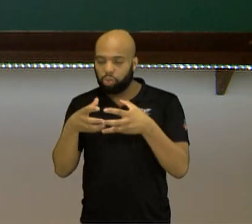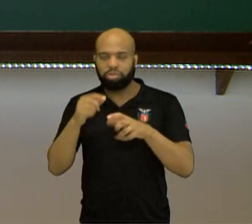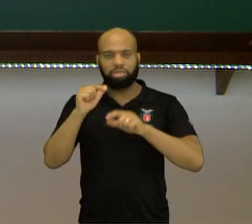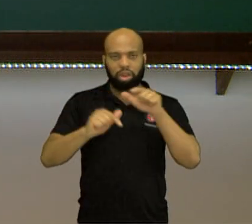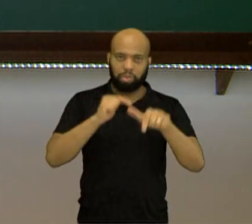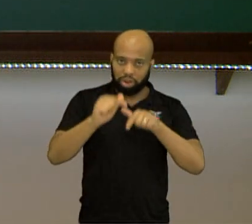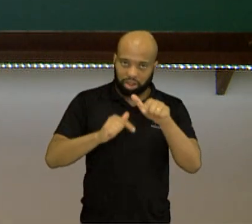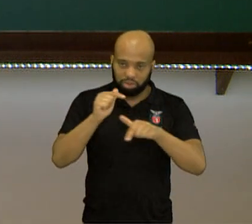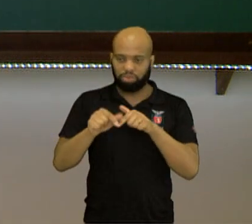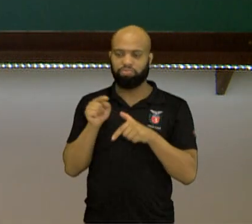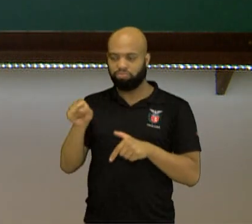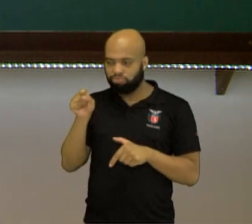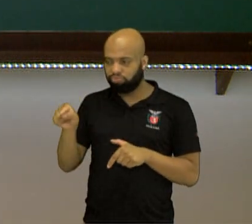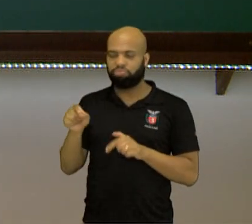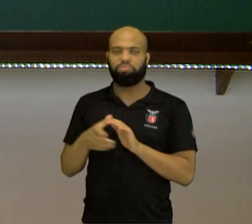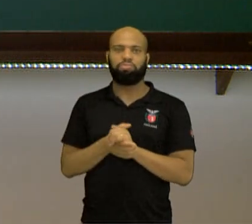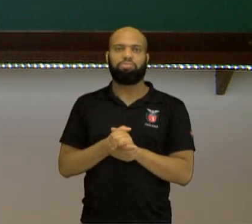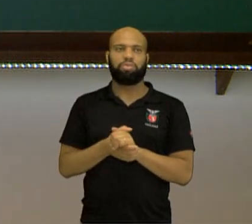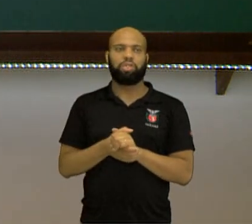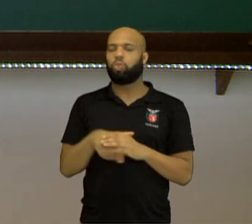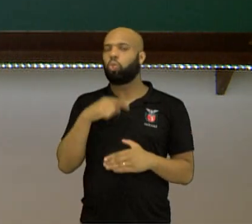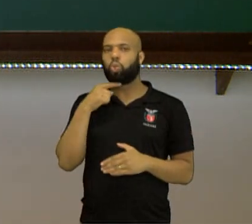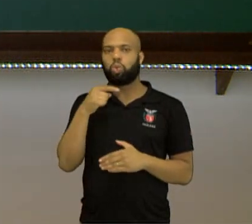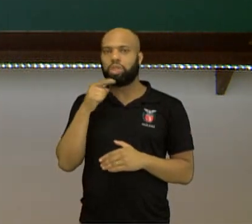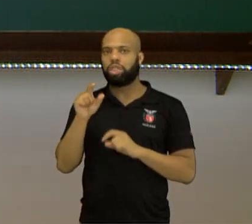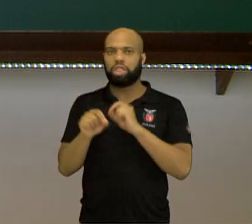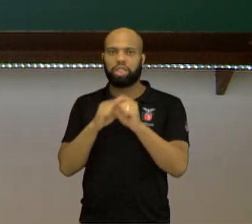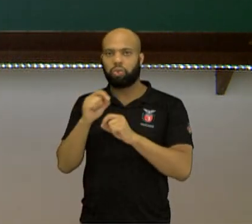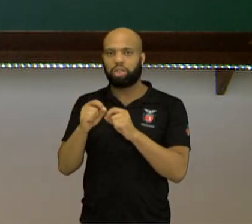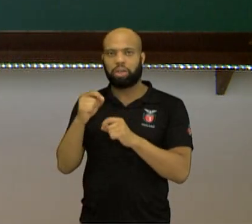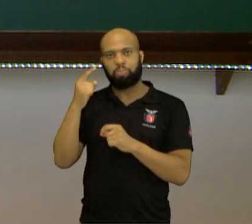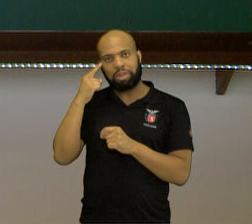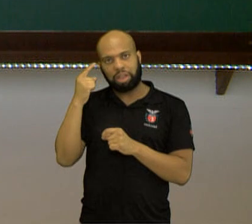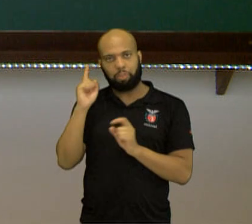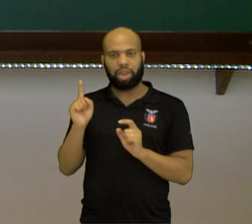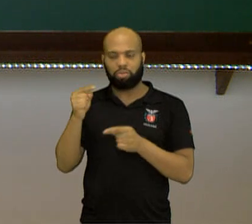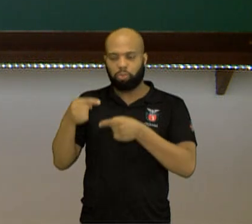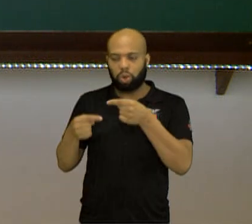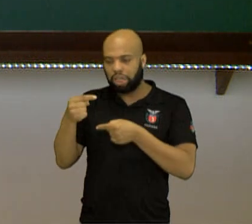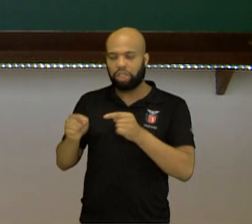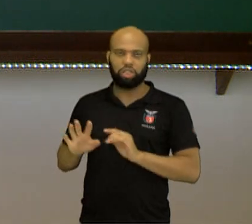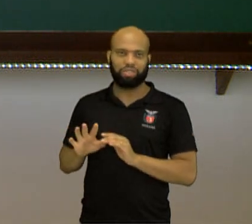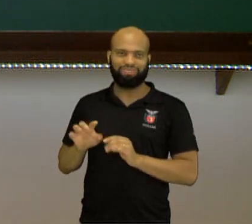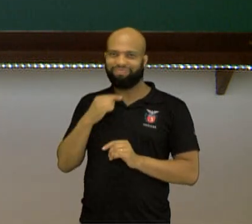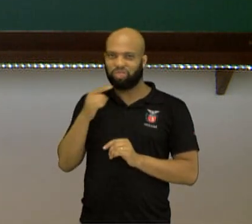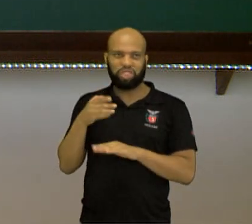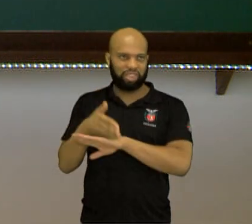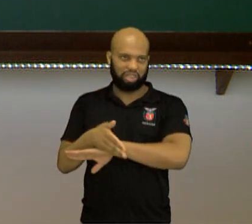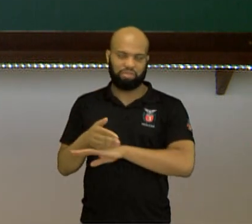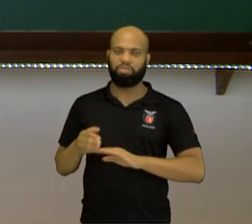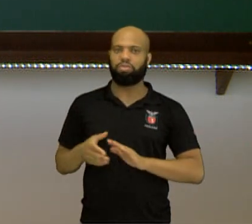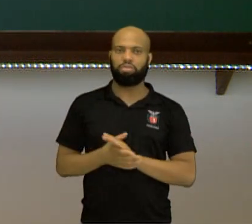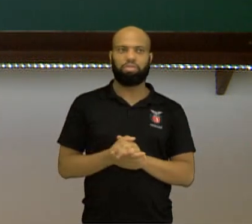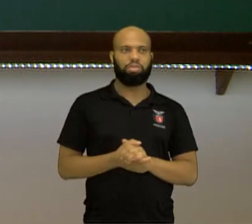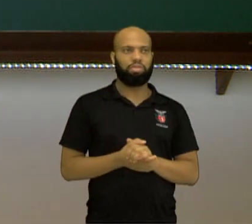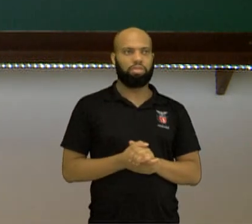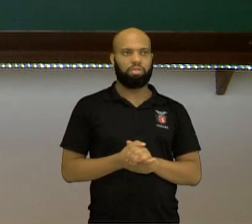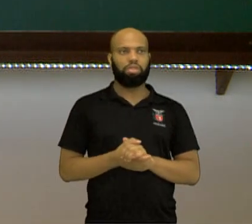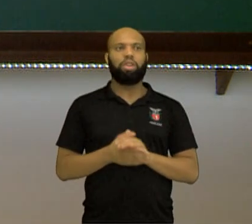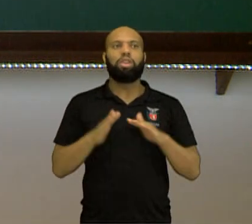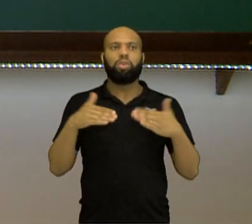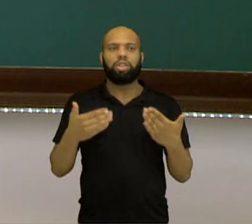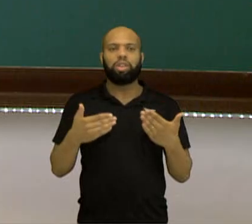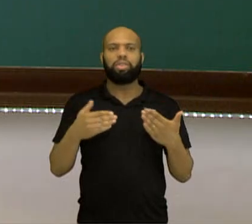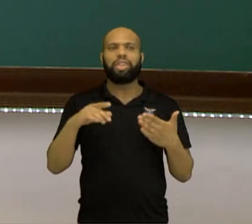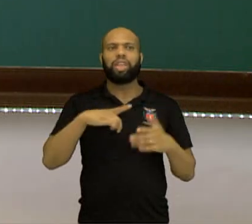exemplo, ou de construção política de pensamento, que é o proletariado, certo? Então, quais